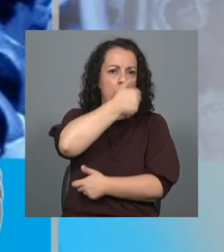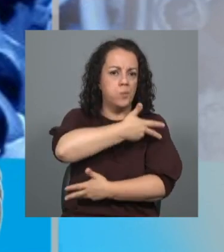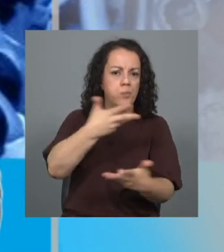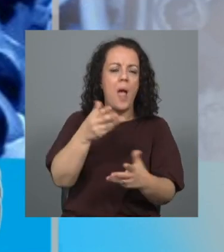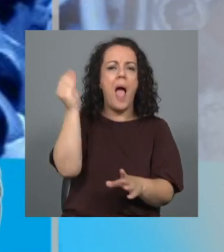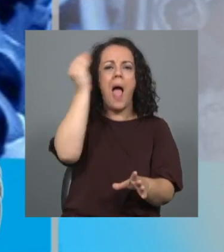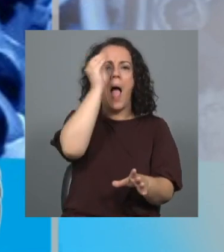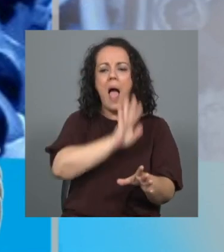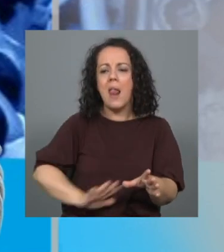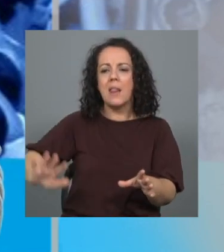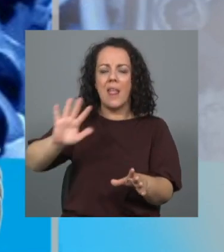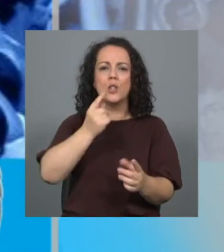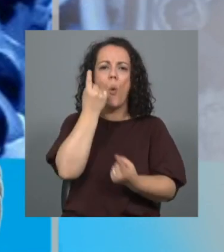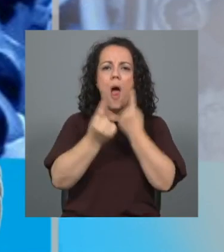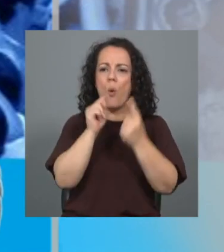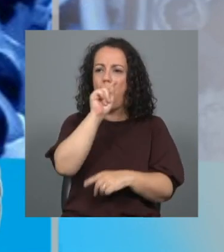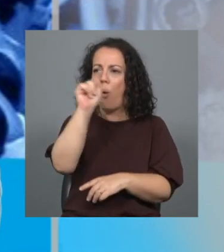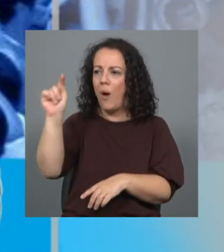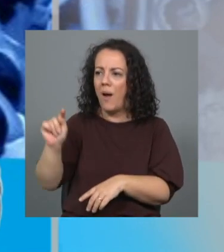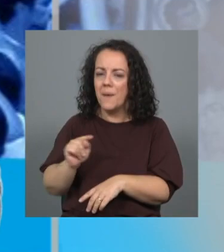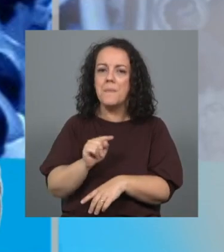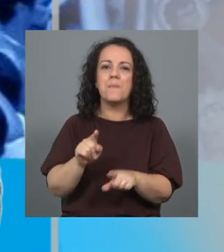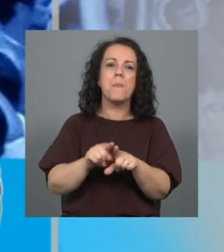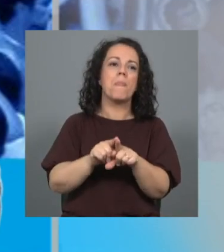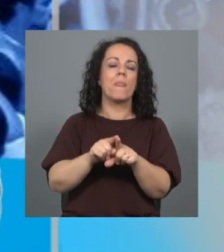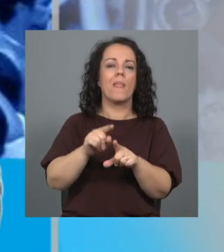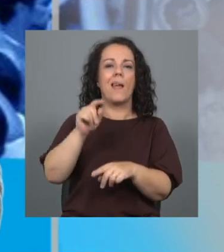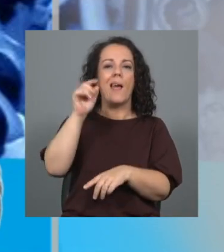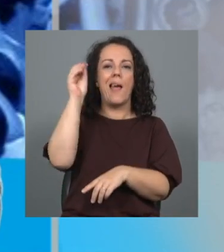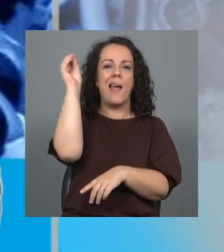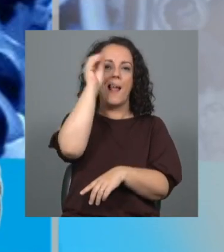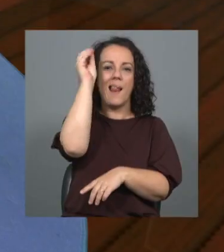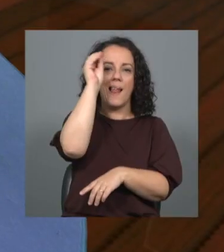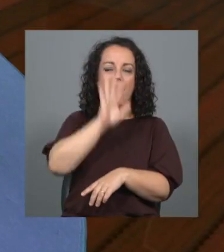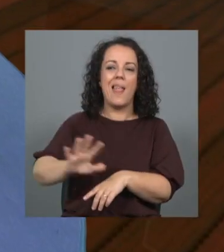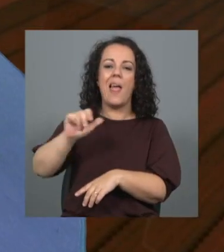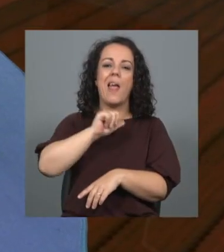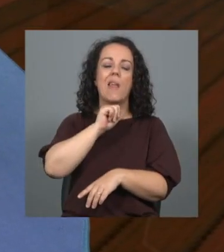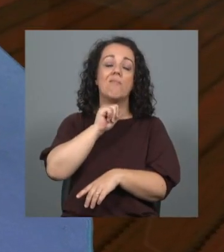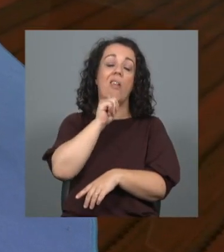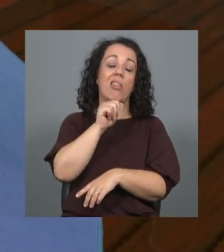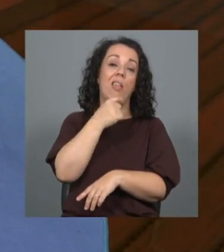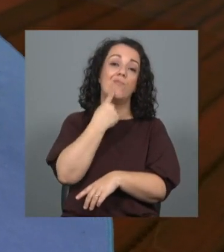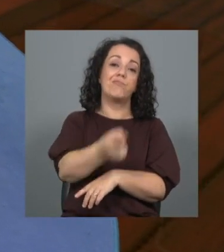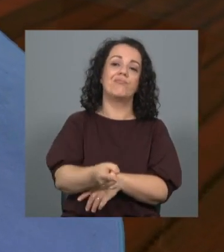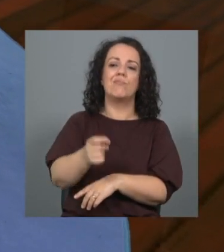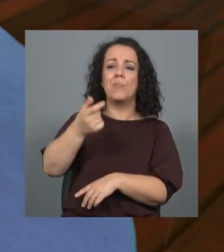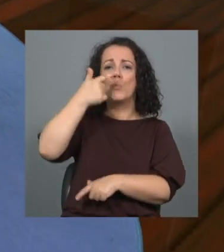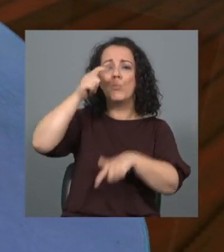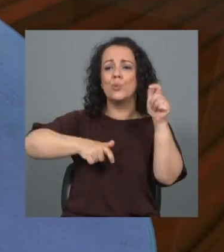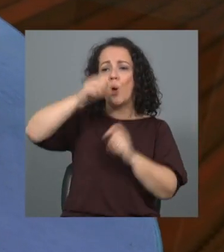Alentejo, em alguns casos, deixou de ser um sítio desertificado e foi a